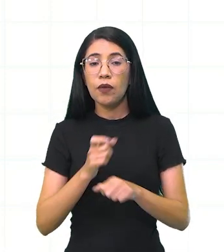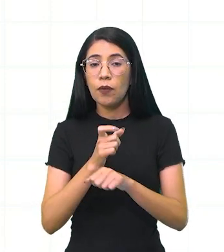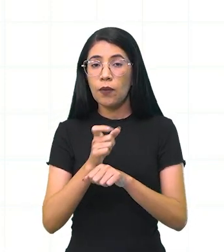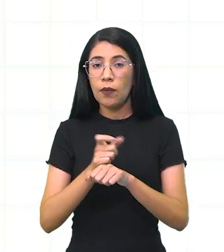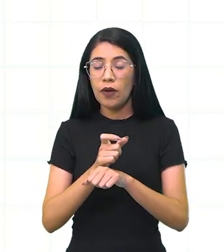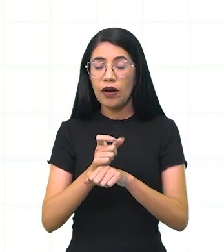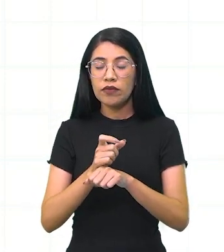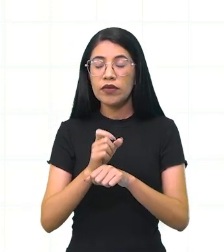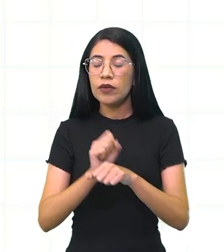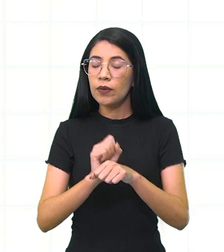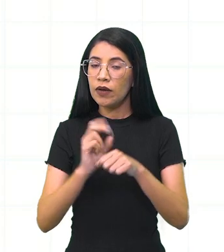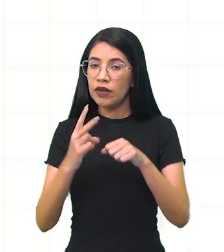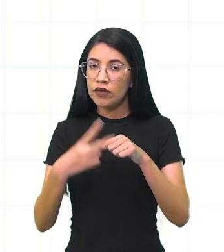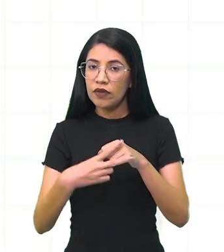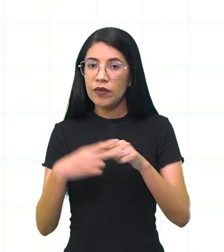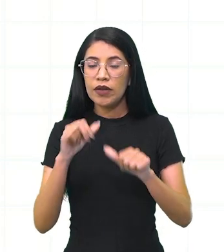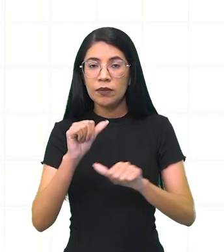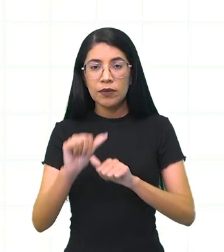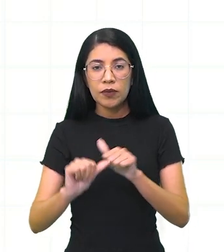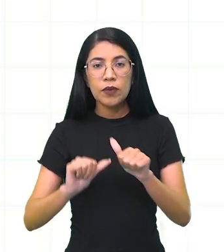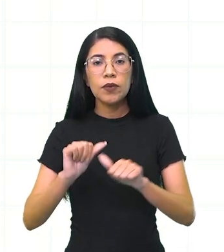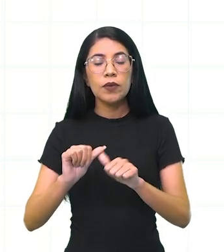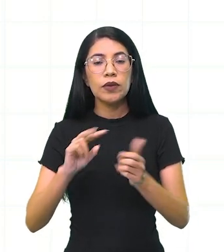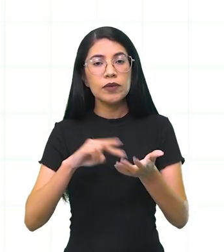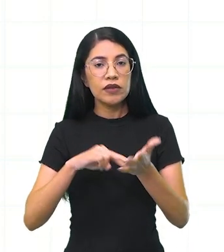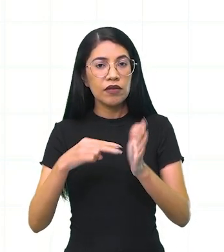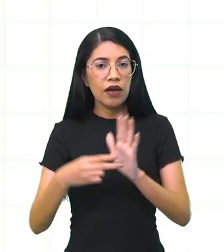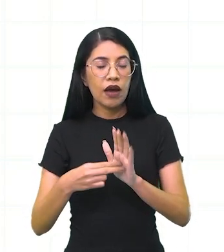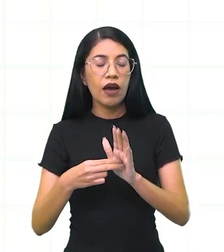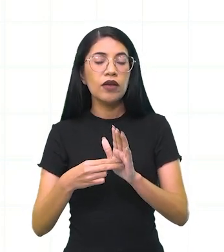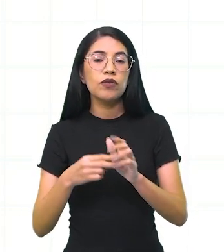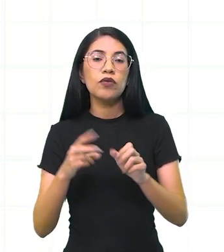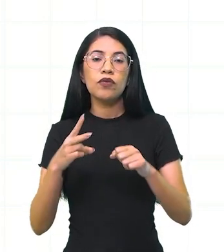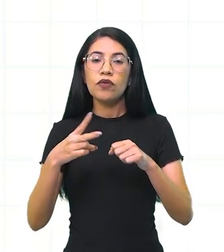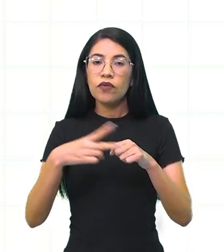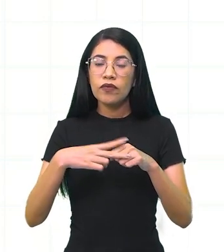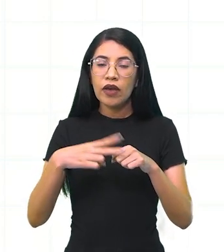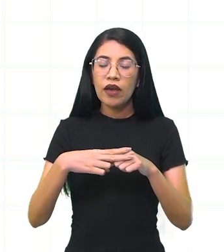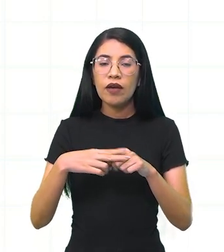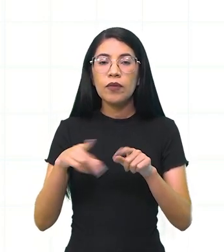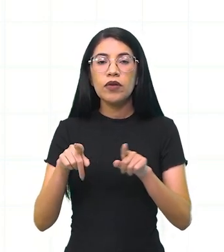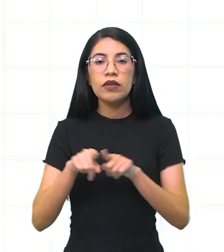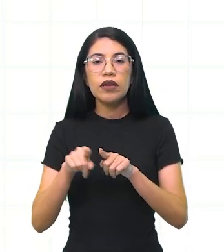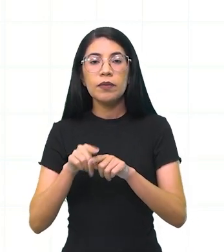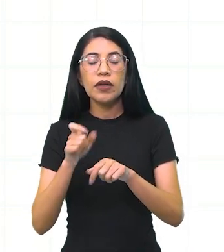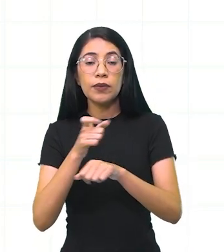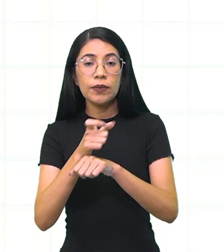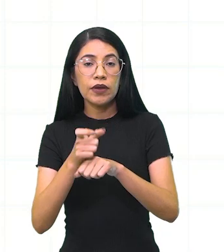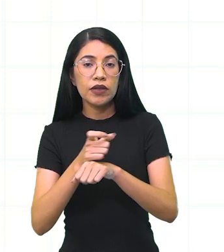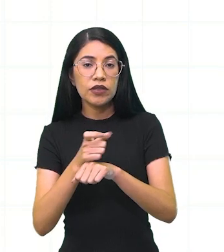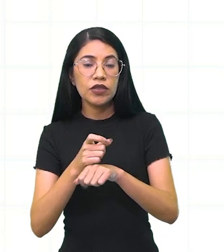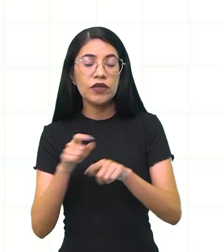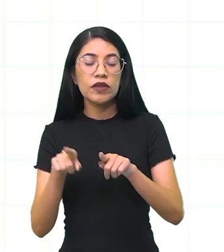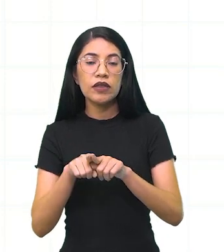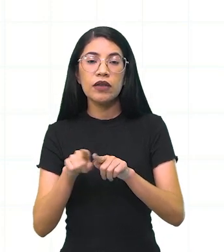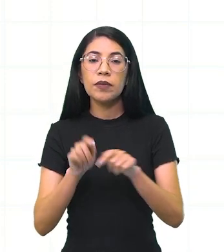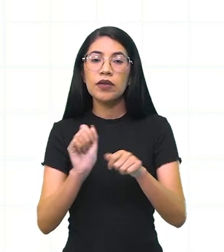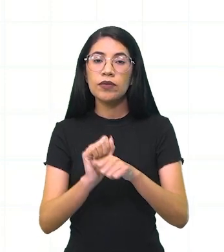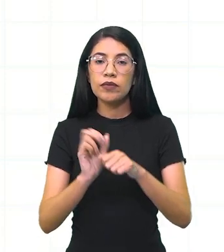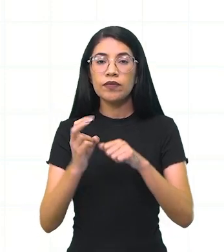que vai modificar o sentido do verbo, do advérbio, do adjetivo, né, e do